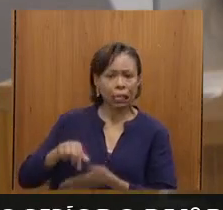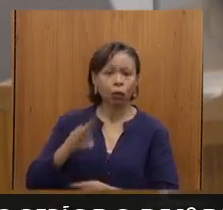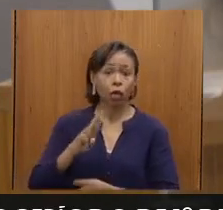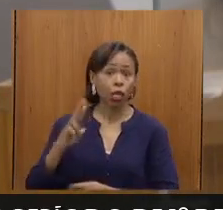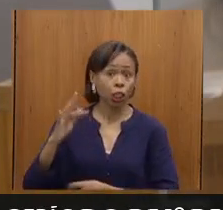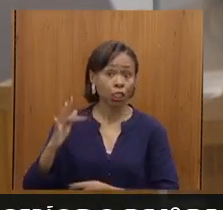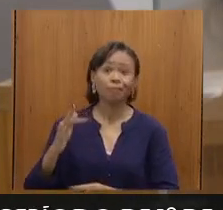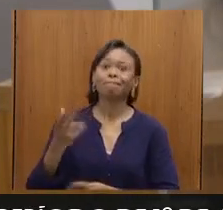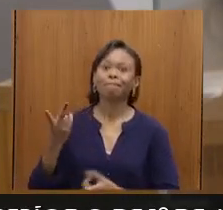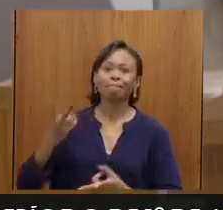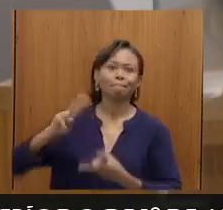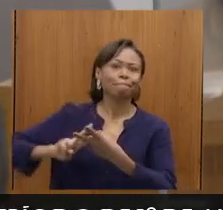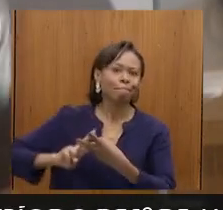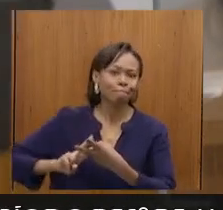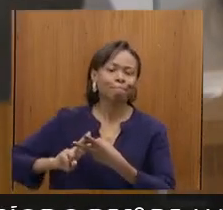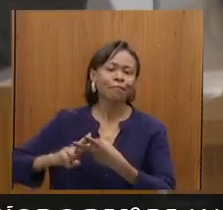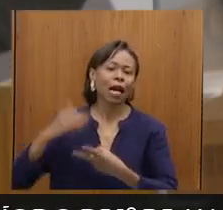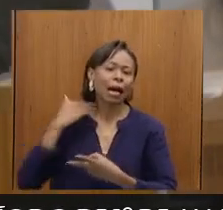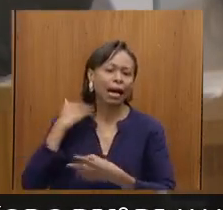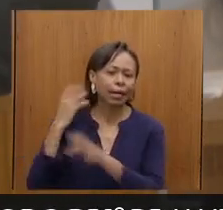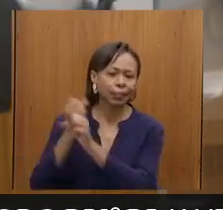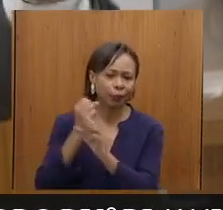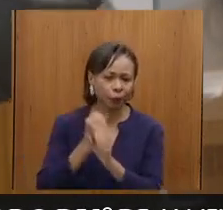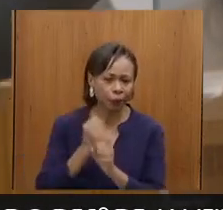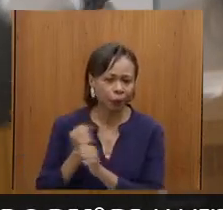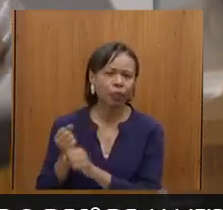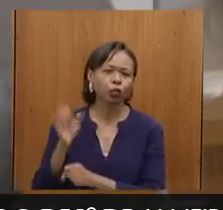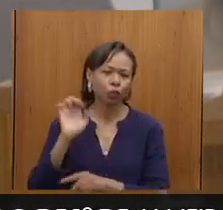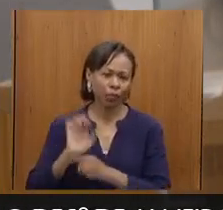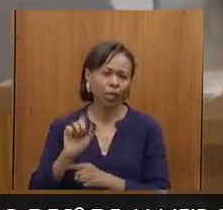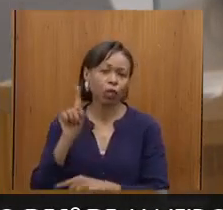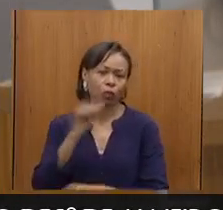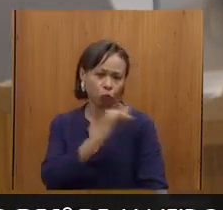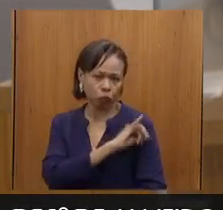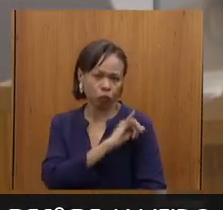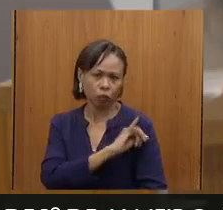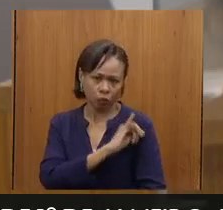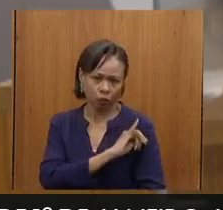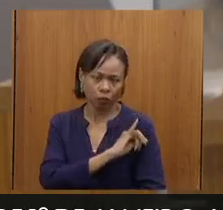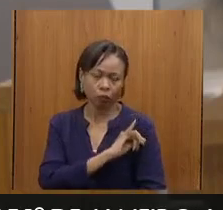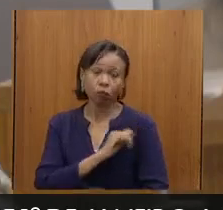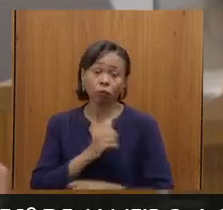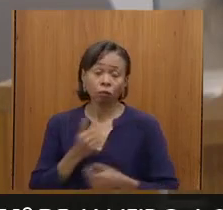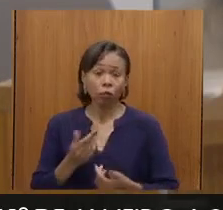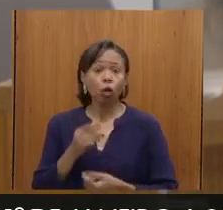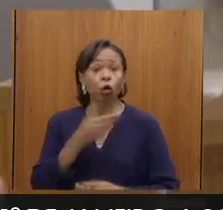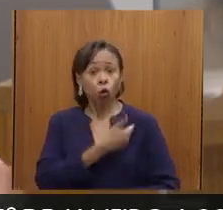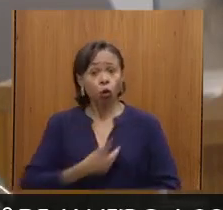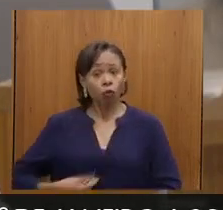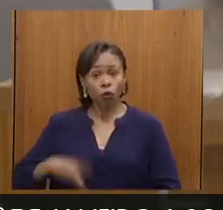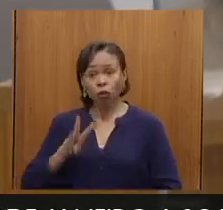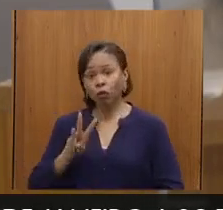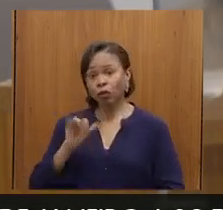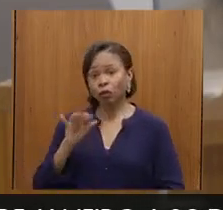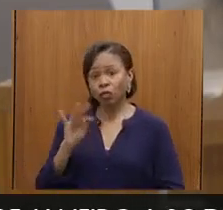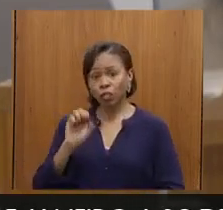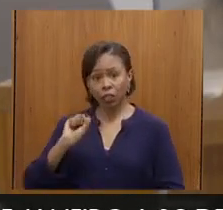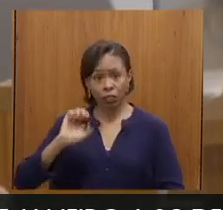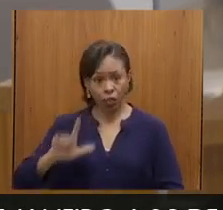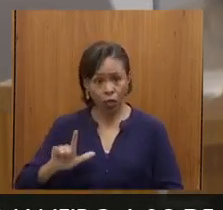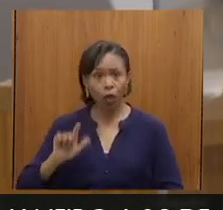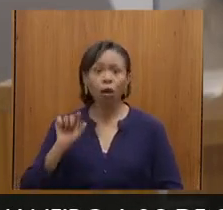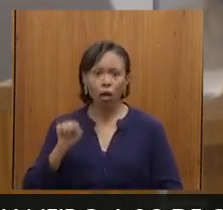travaria todas as contas públicas do Estado naquela ocasião do Rio de Janeiro. E o governador Witzel, mesmo tendo a opção,